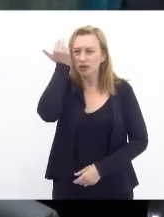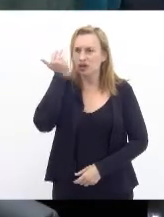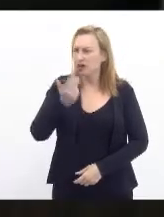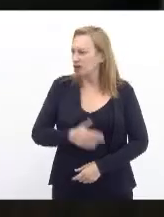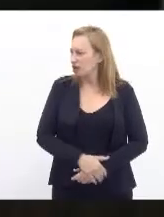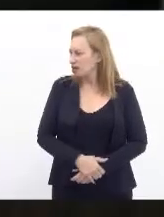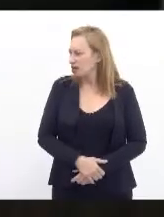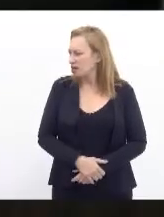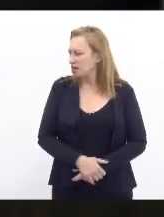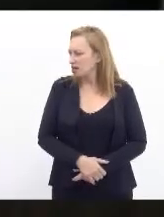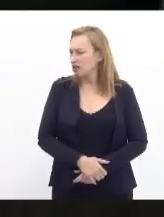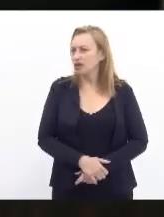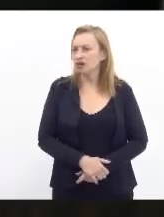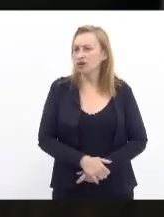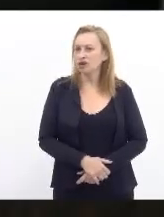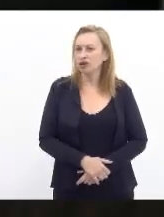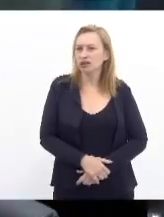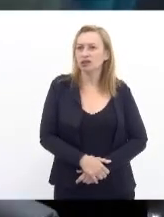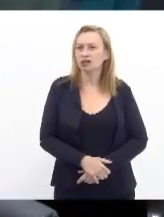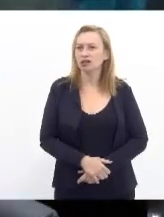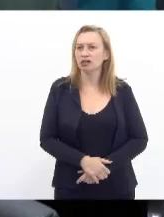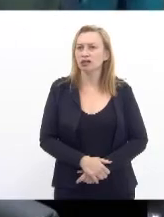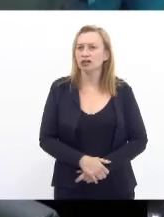Está fechado o seu microfone, Eliomar.